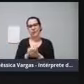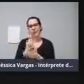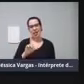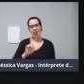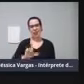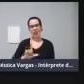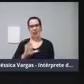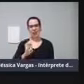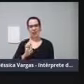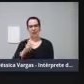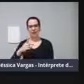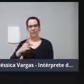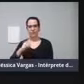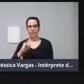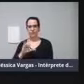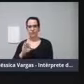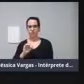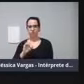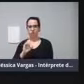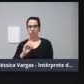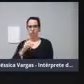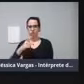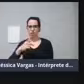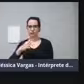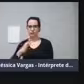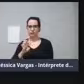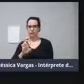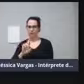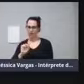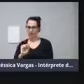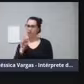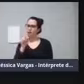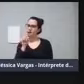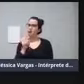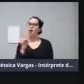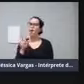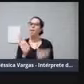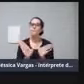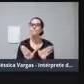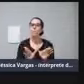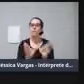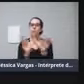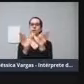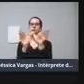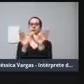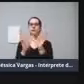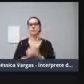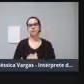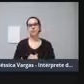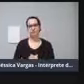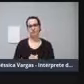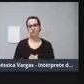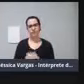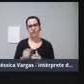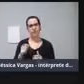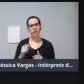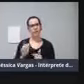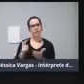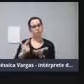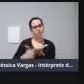né, que inclui as borboletas e as mariposas, né. Então, no livro, a gente mostra as diferenças...